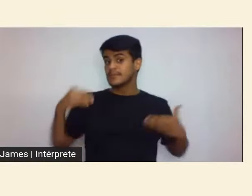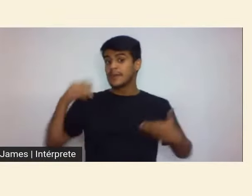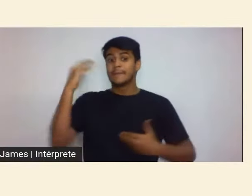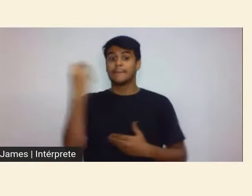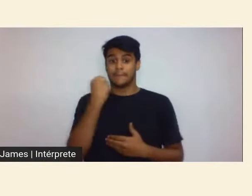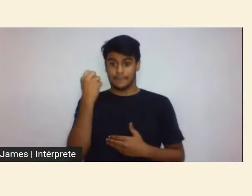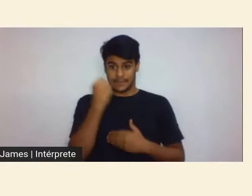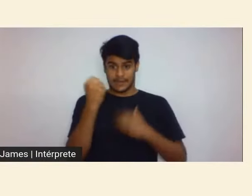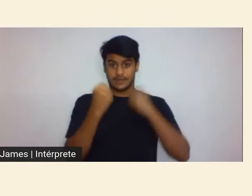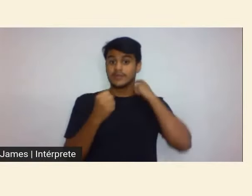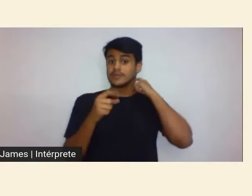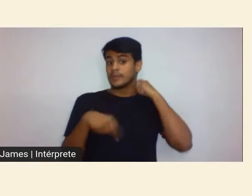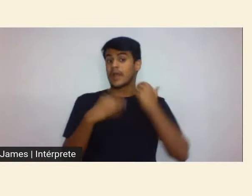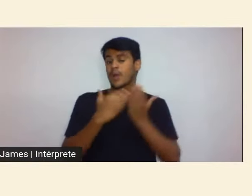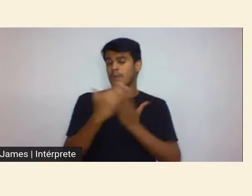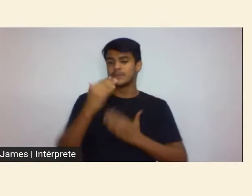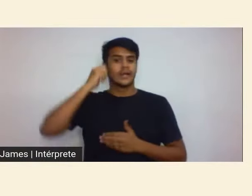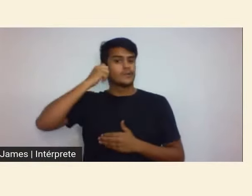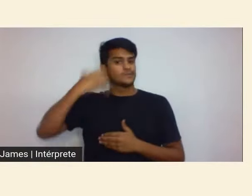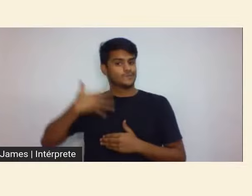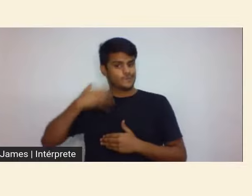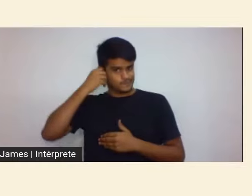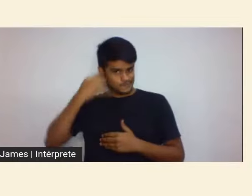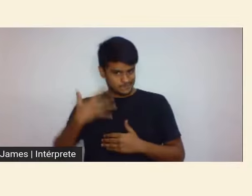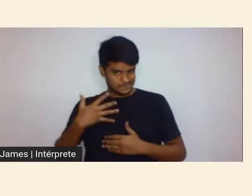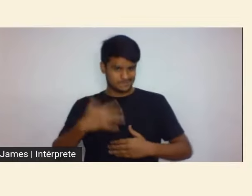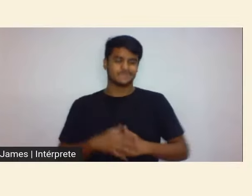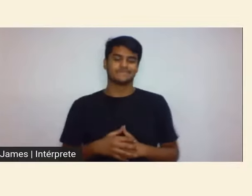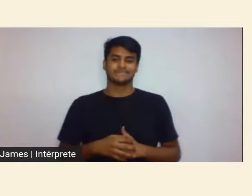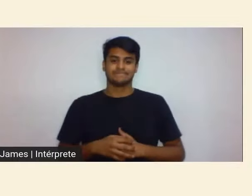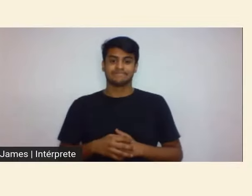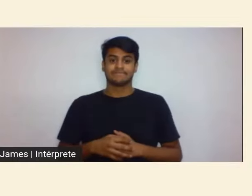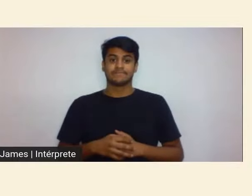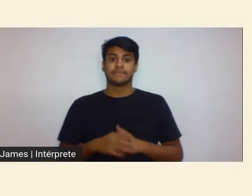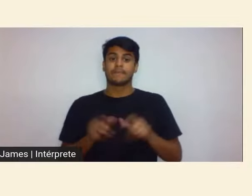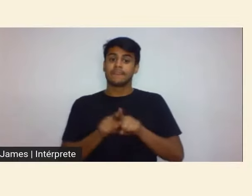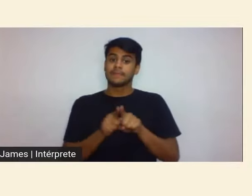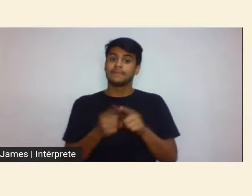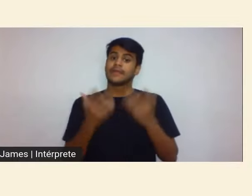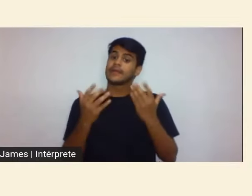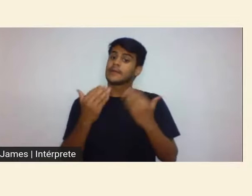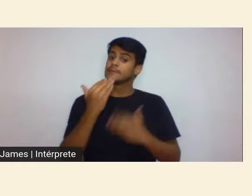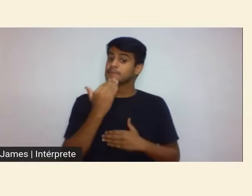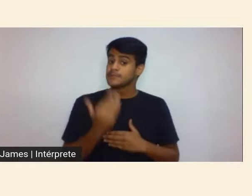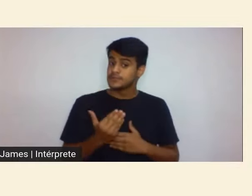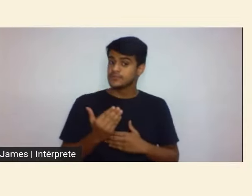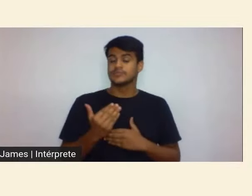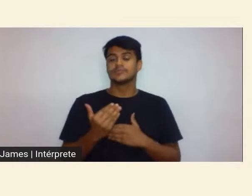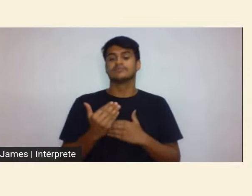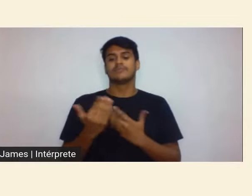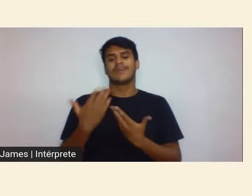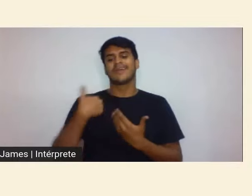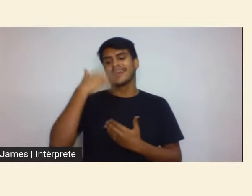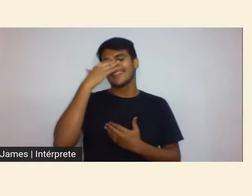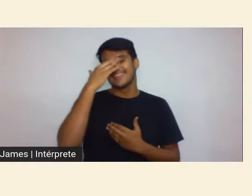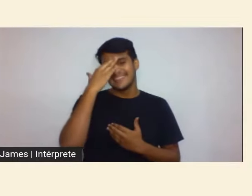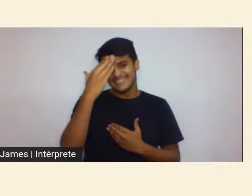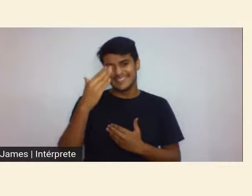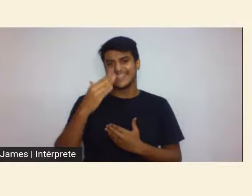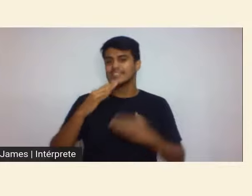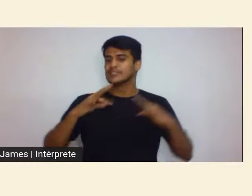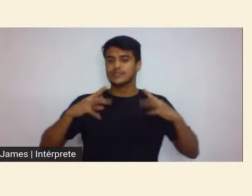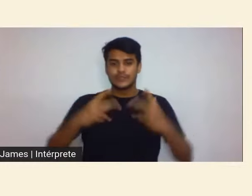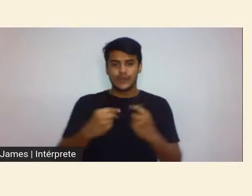os trabalhos com a minha autodescrição. Eu queria, primeiramente, também agradecer a presença dos